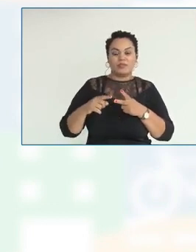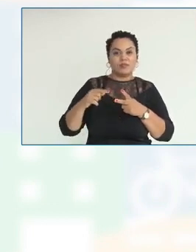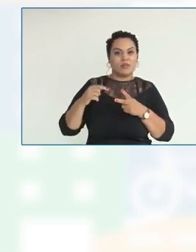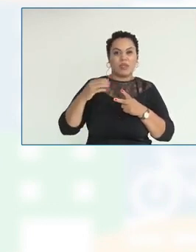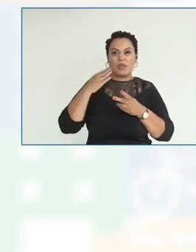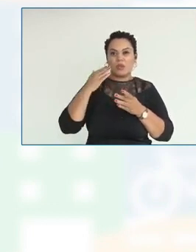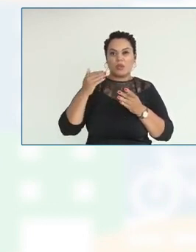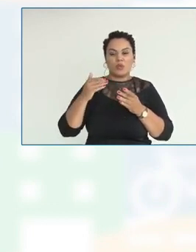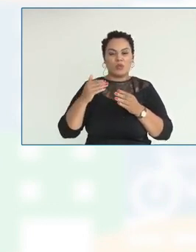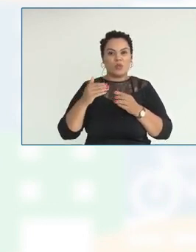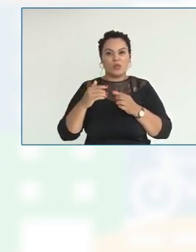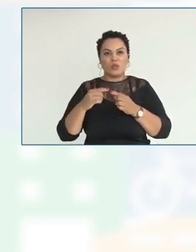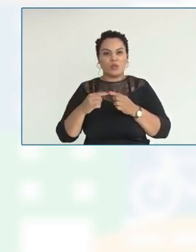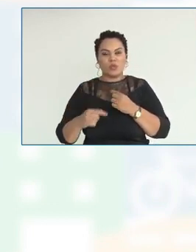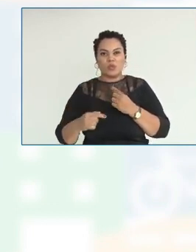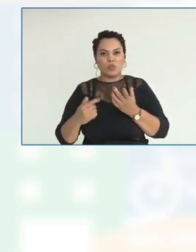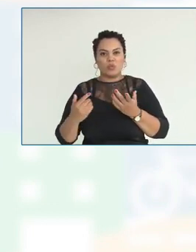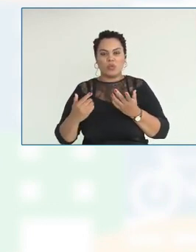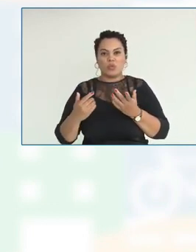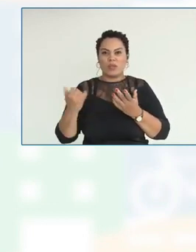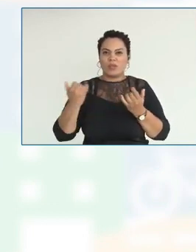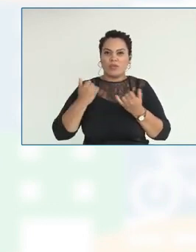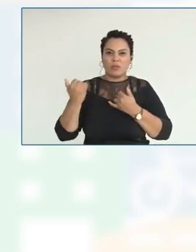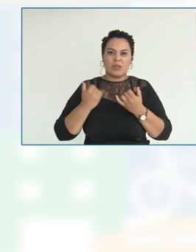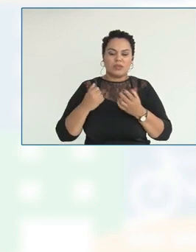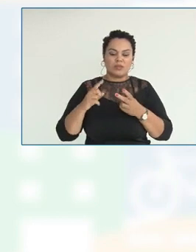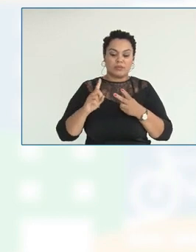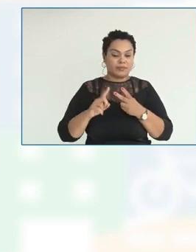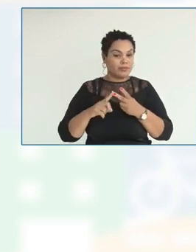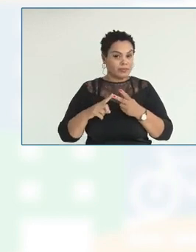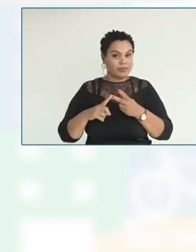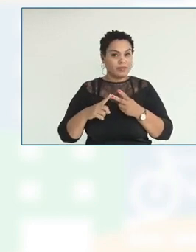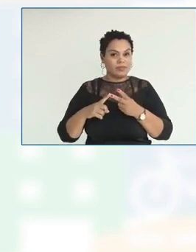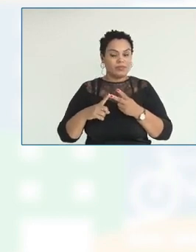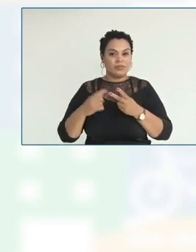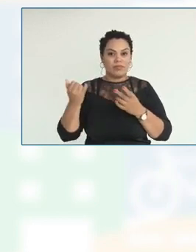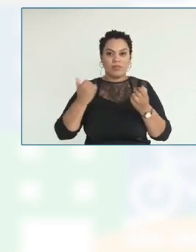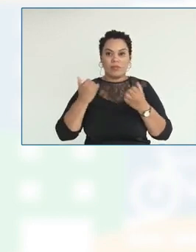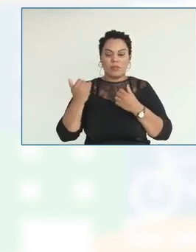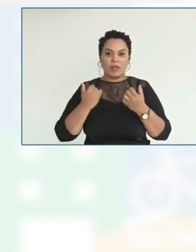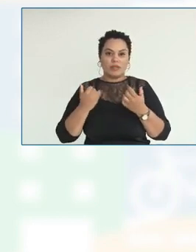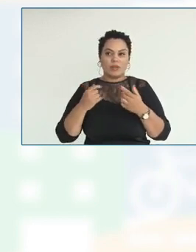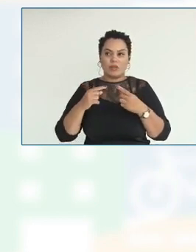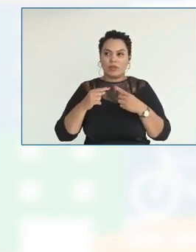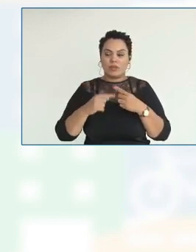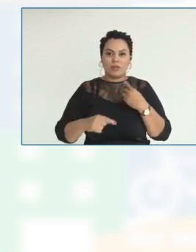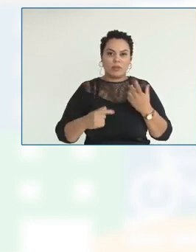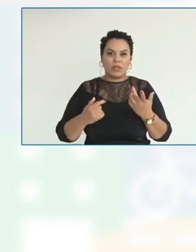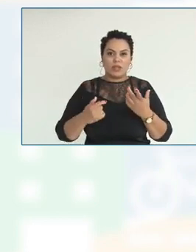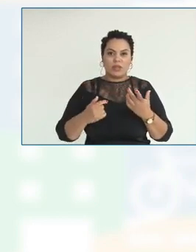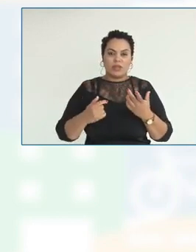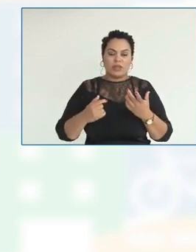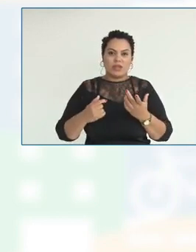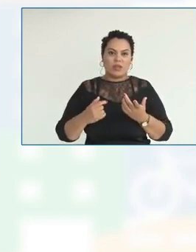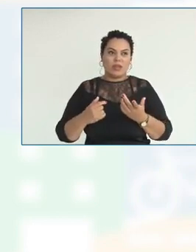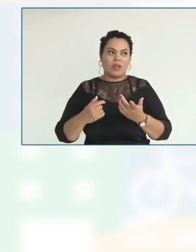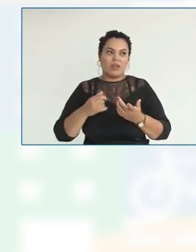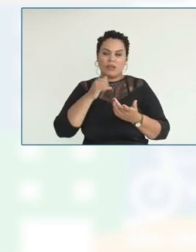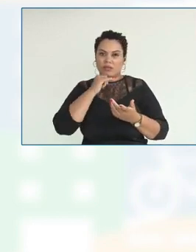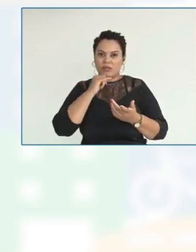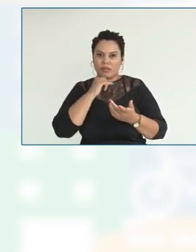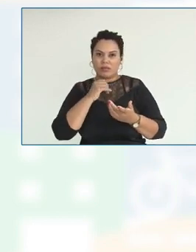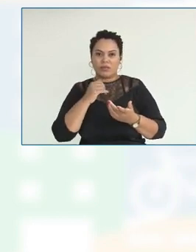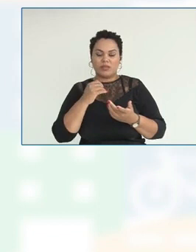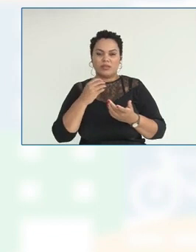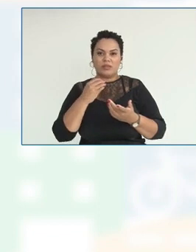registros incoerentes. Então, vou dar um exemplo de incoerência. Tentativa de suicídio em indivíduos menores